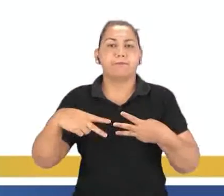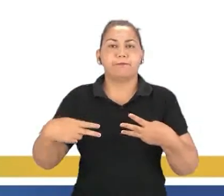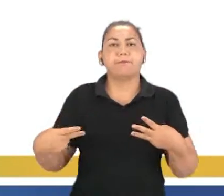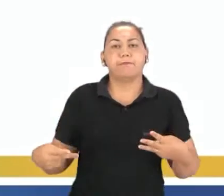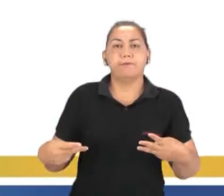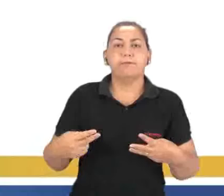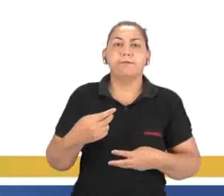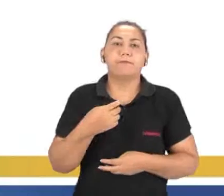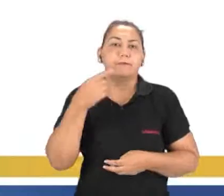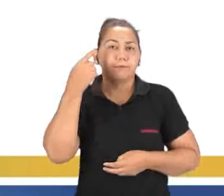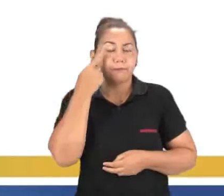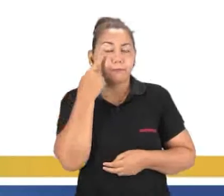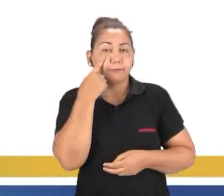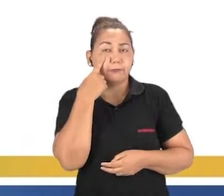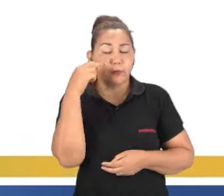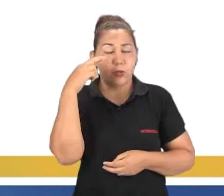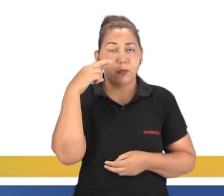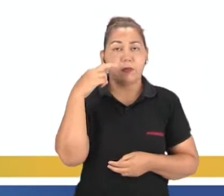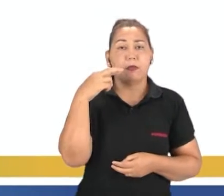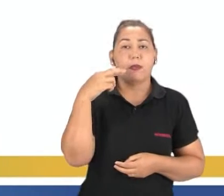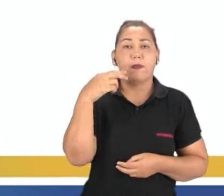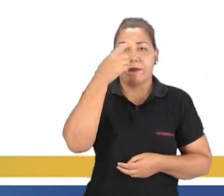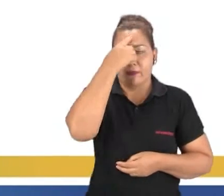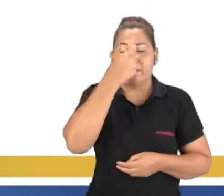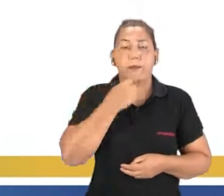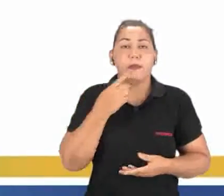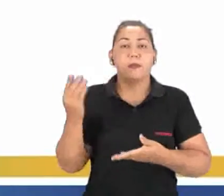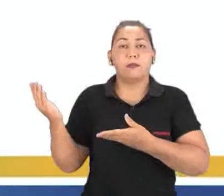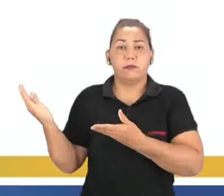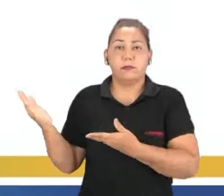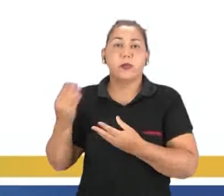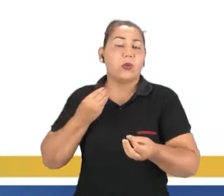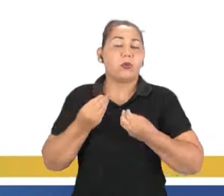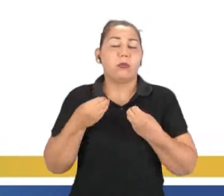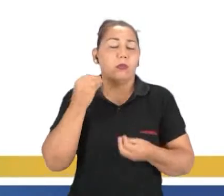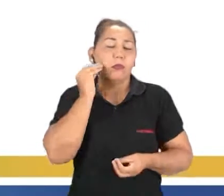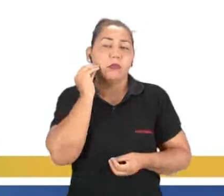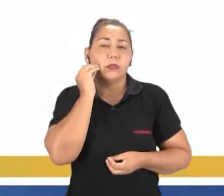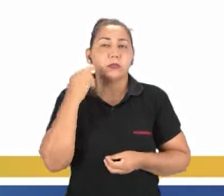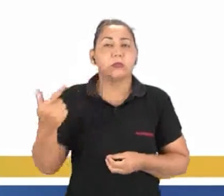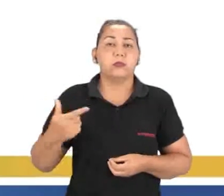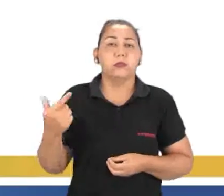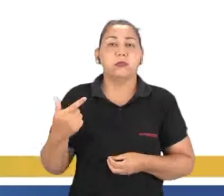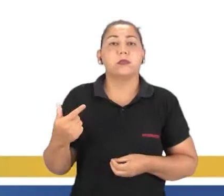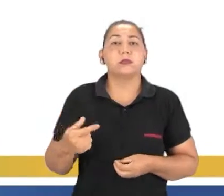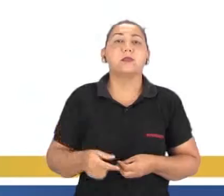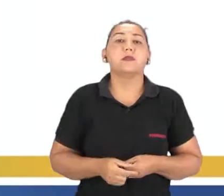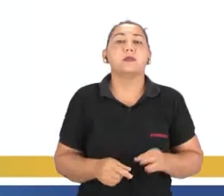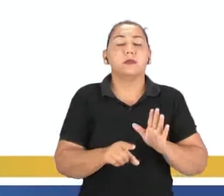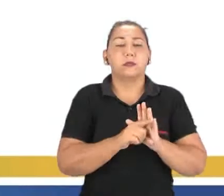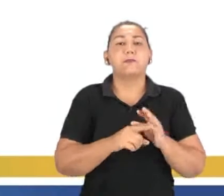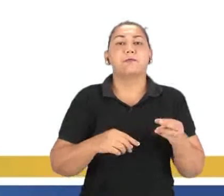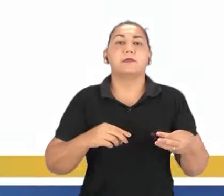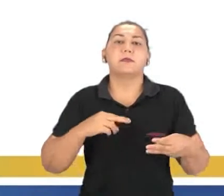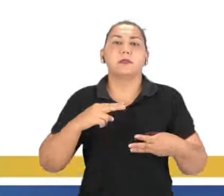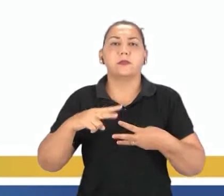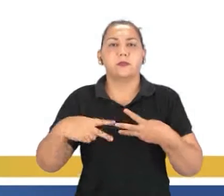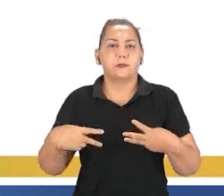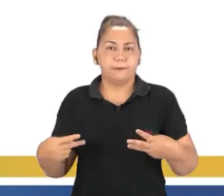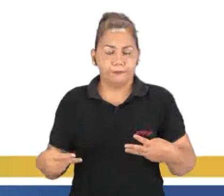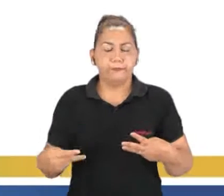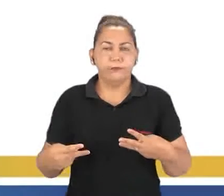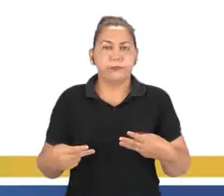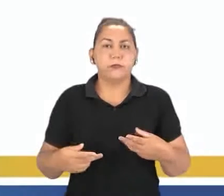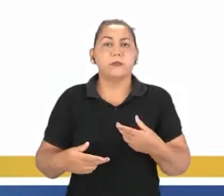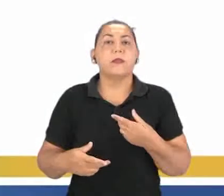ali a imagem que ela vai retratar pra gente como foi esse experimento da segunda lei de Mendel, tá? Então aqui ele vai trabalhar